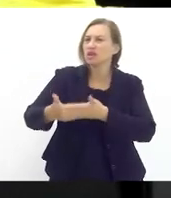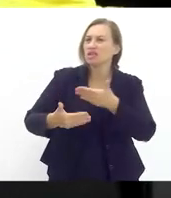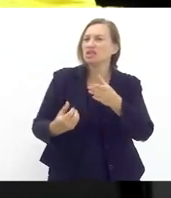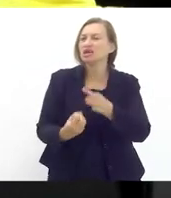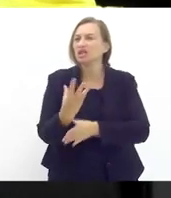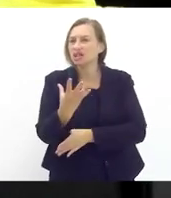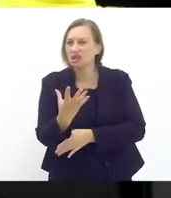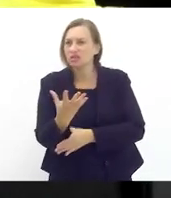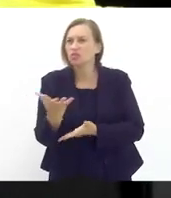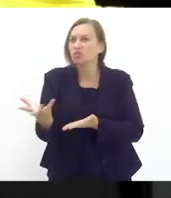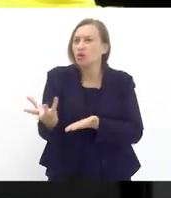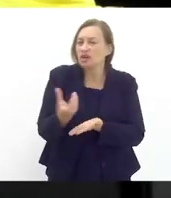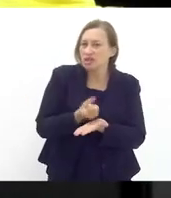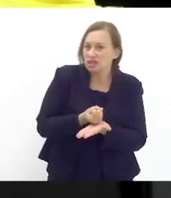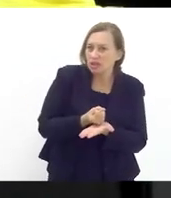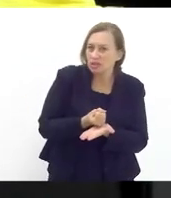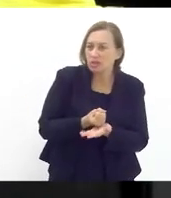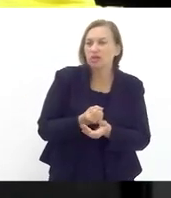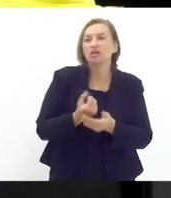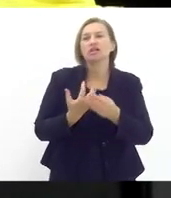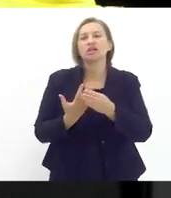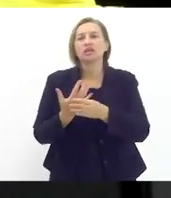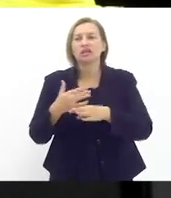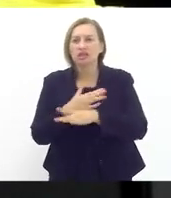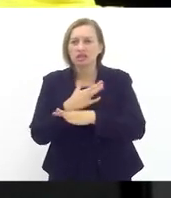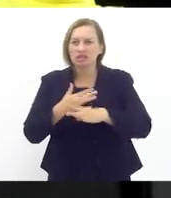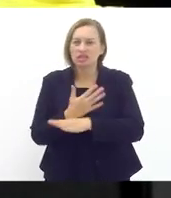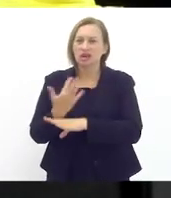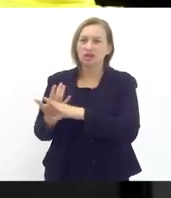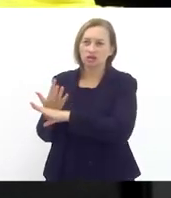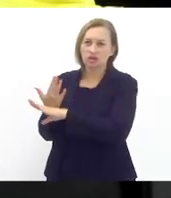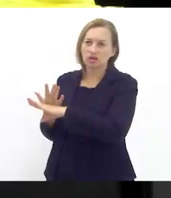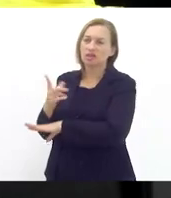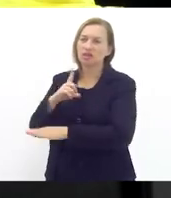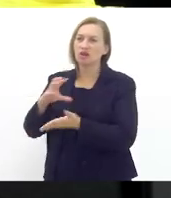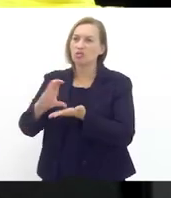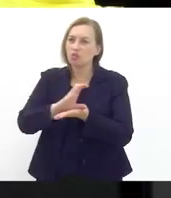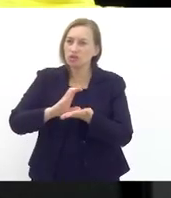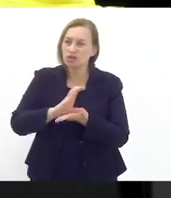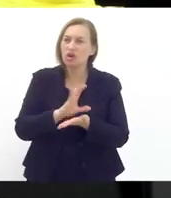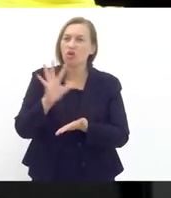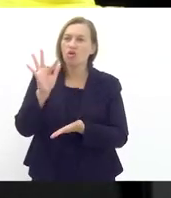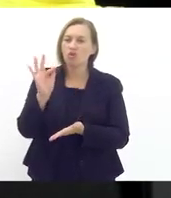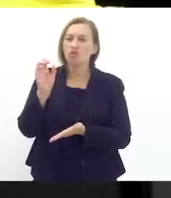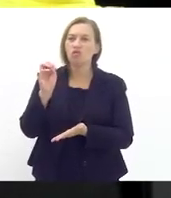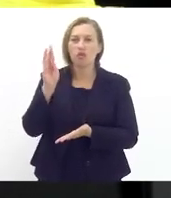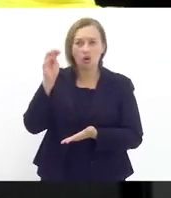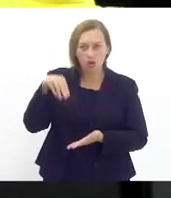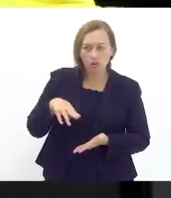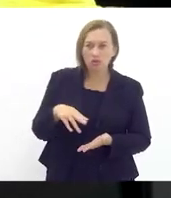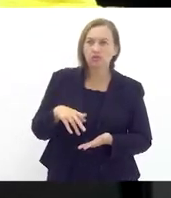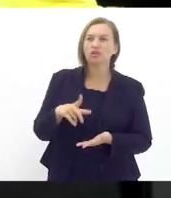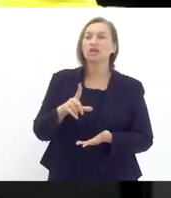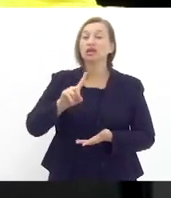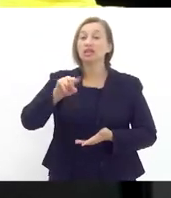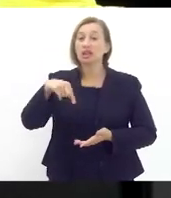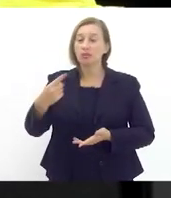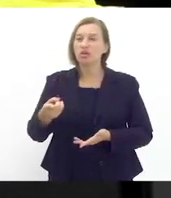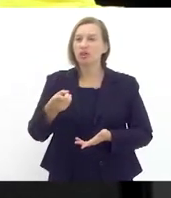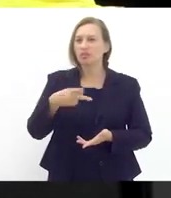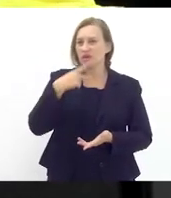do recebimento da cidade de Duque de Caxias que tem um conselho tem um fórum que depois logo após a minha Fala